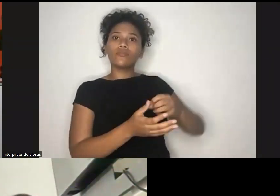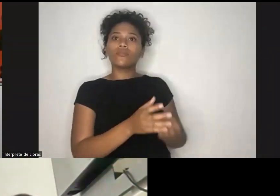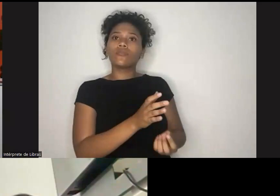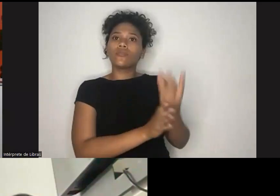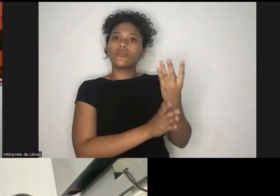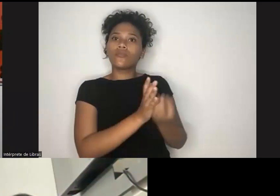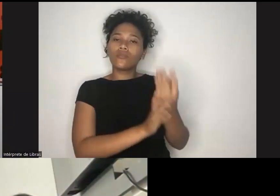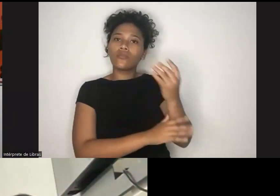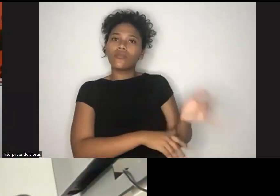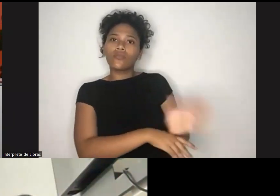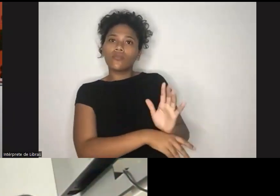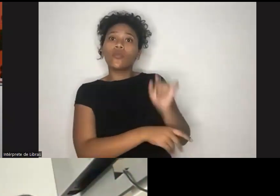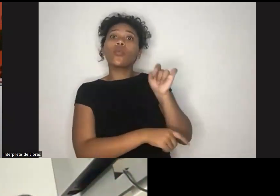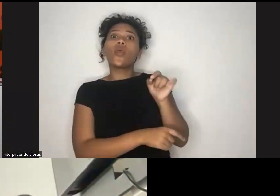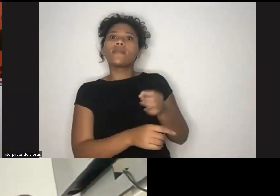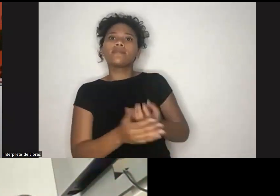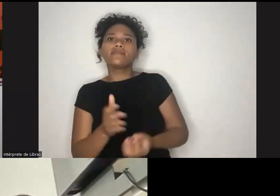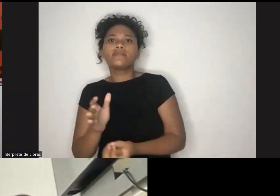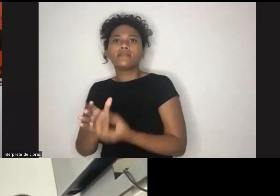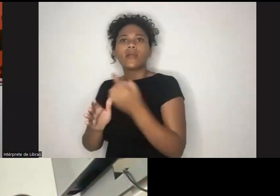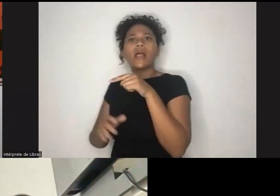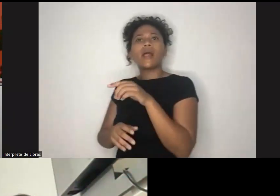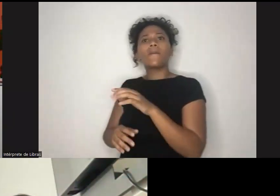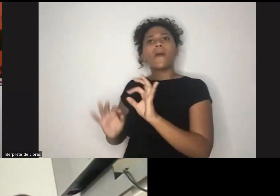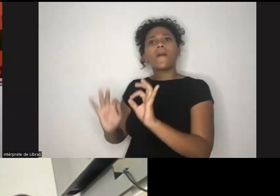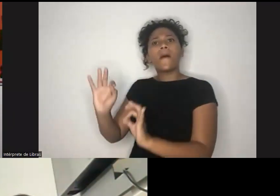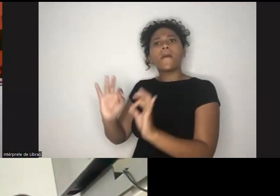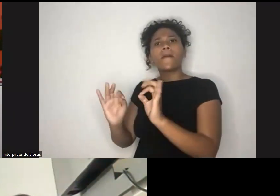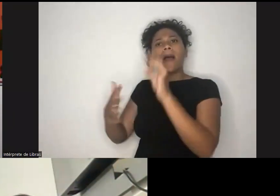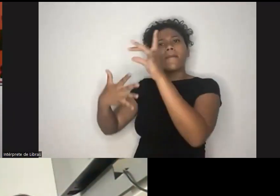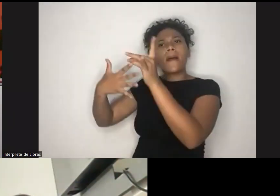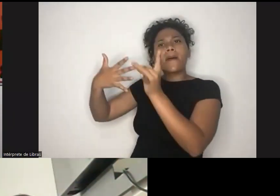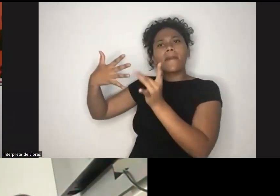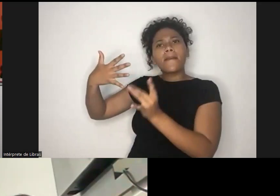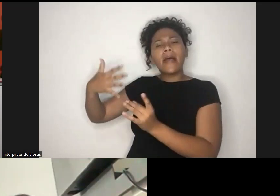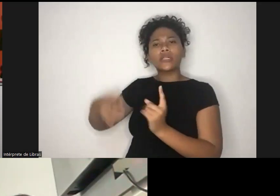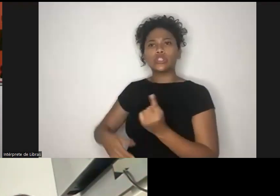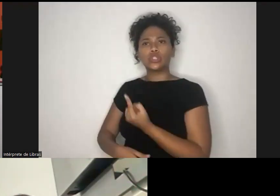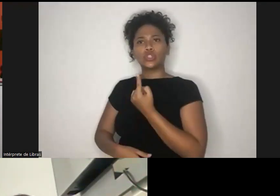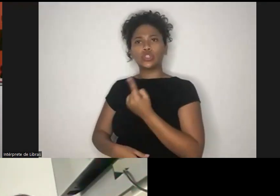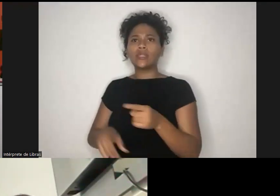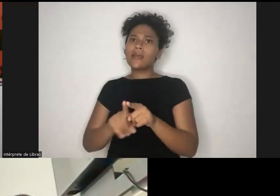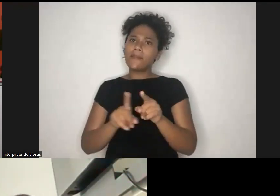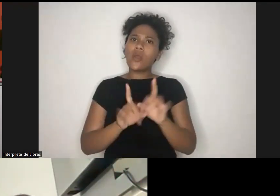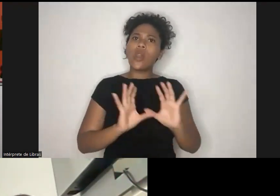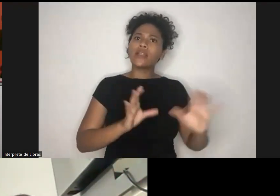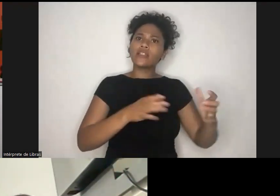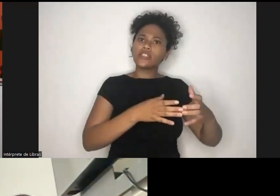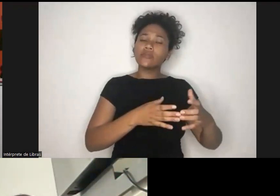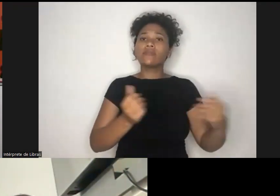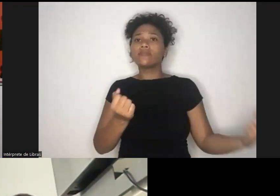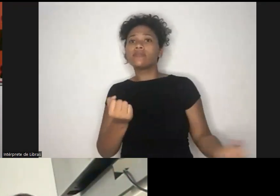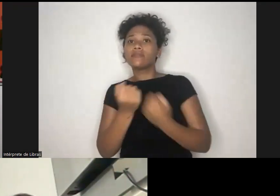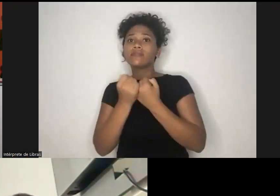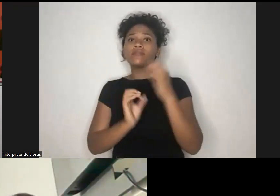desde a concepção elaborando os detalhes da experiência individual e coletiva da jornada contribuindo no